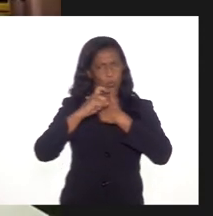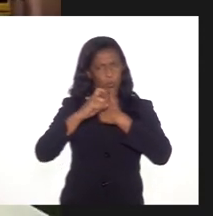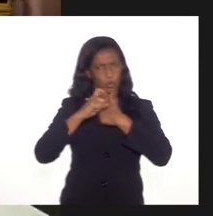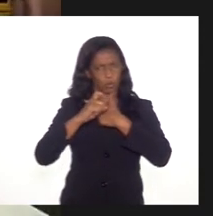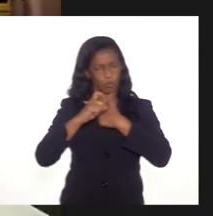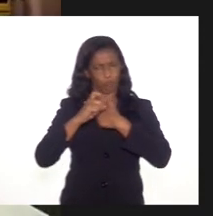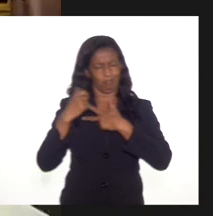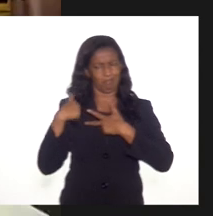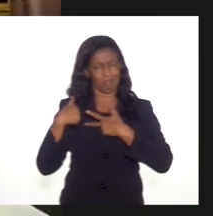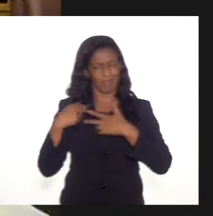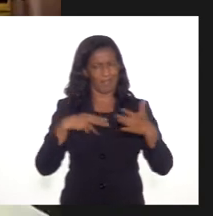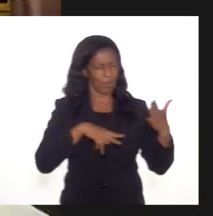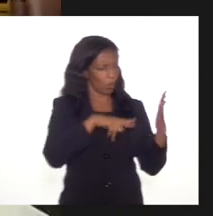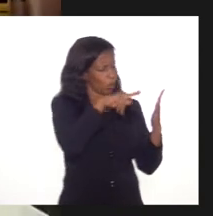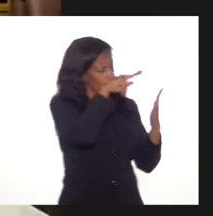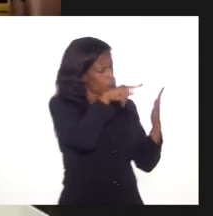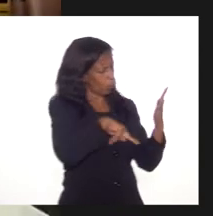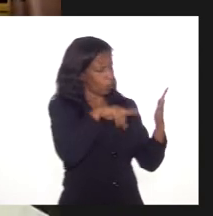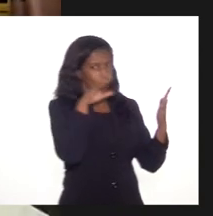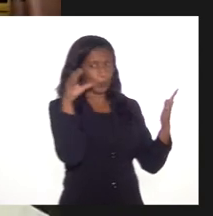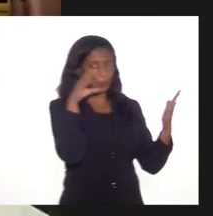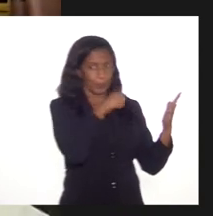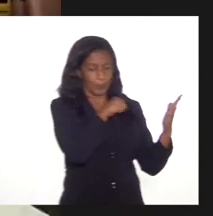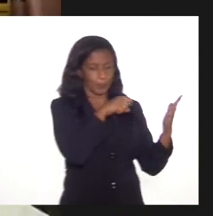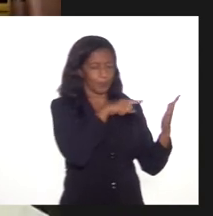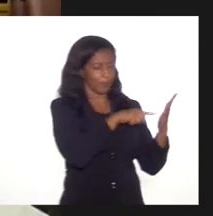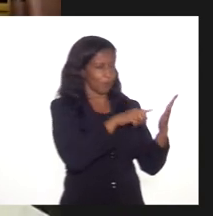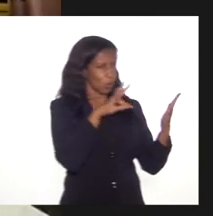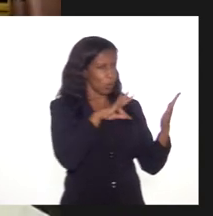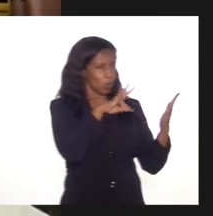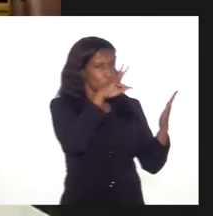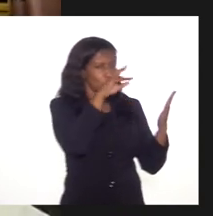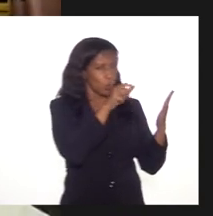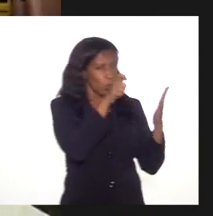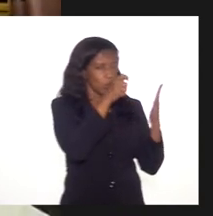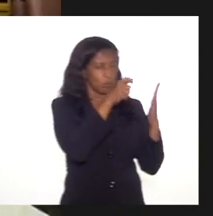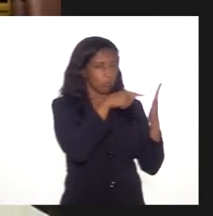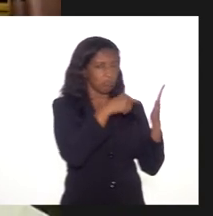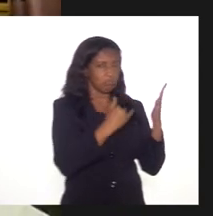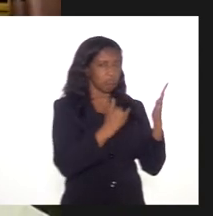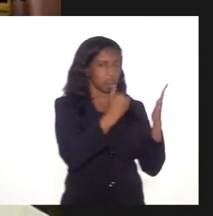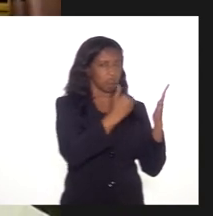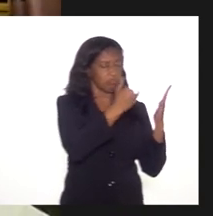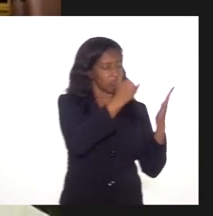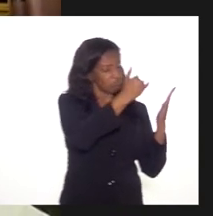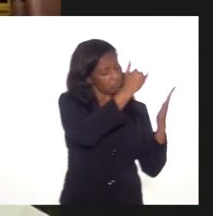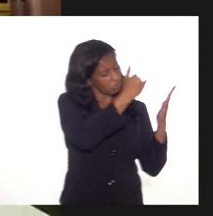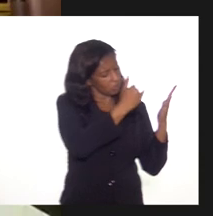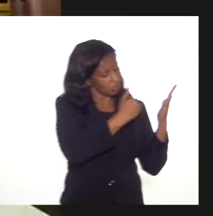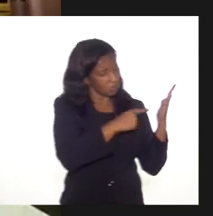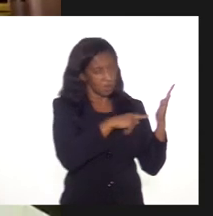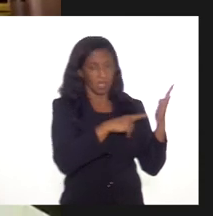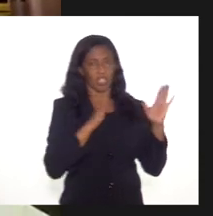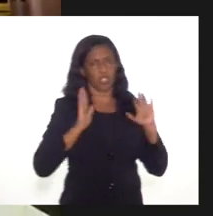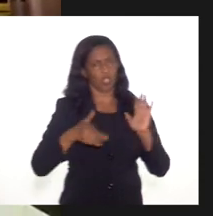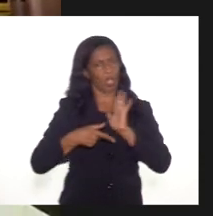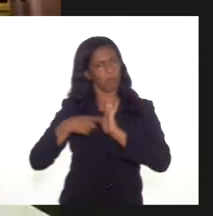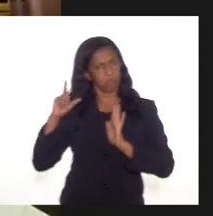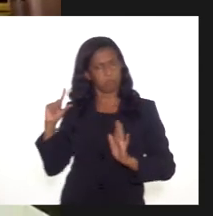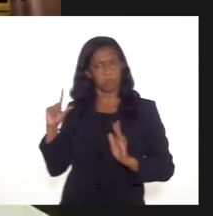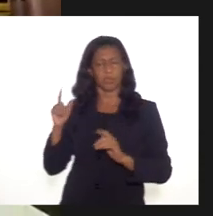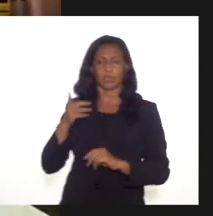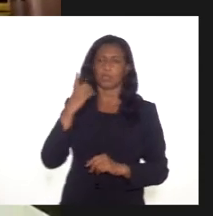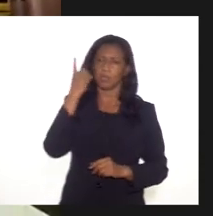rápida sobre todo esse processo que, como já nos antecedeu